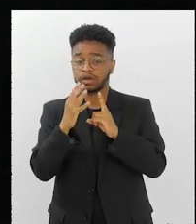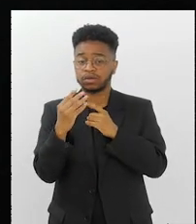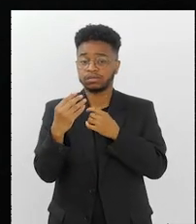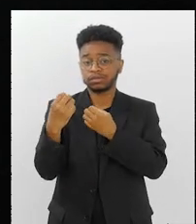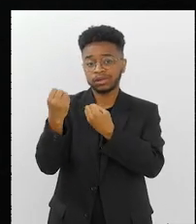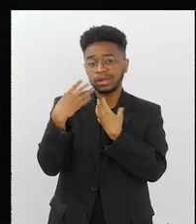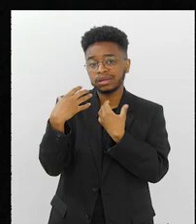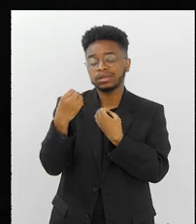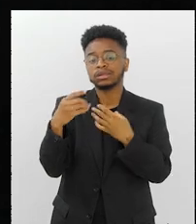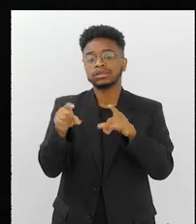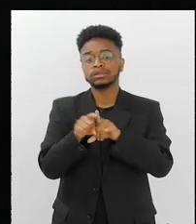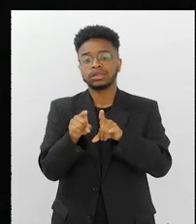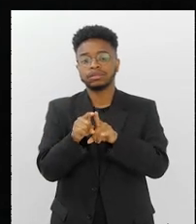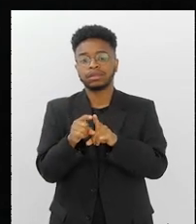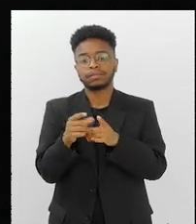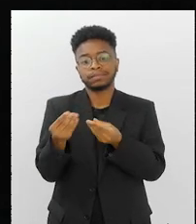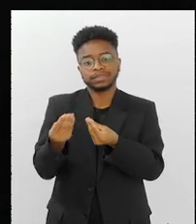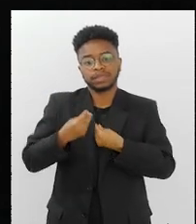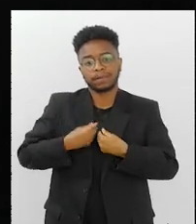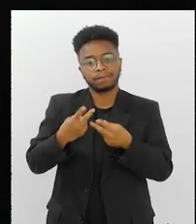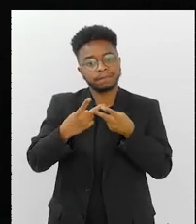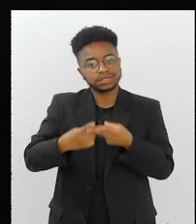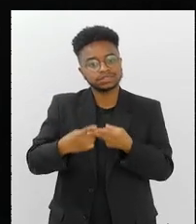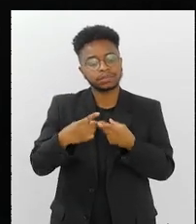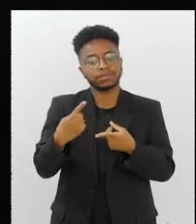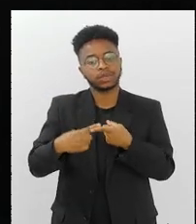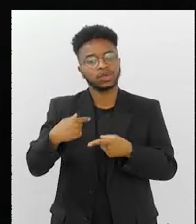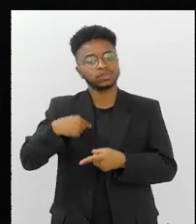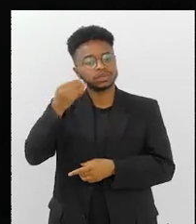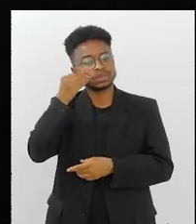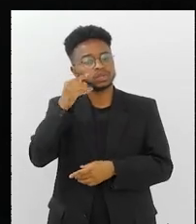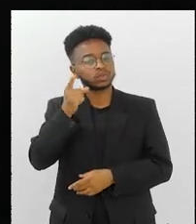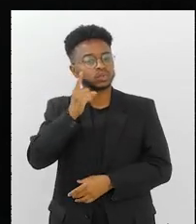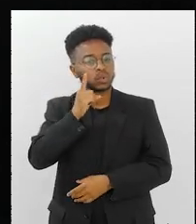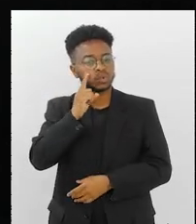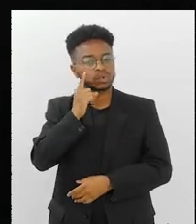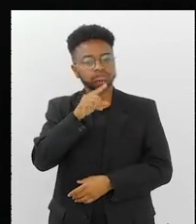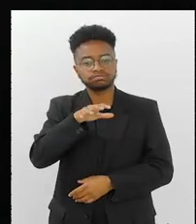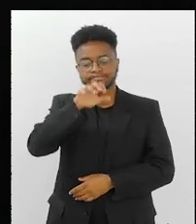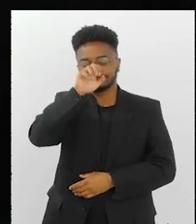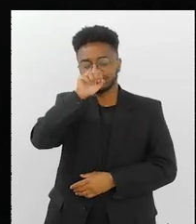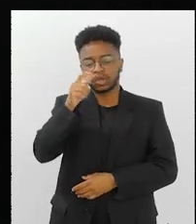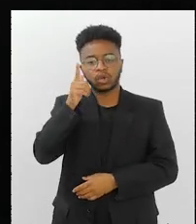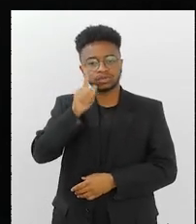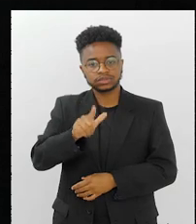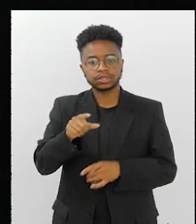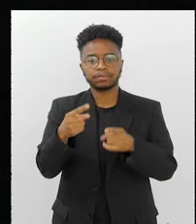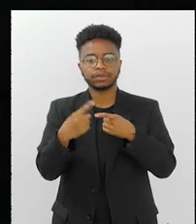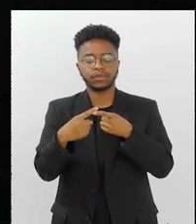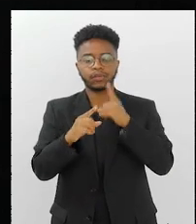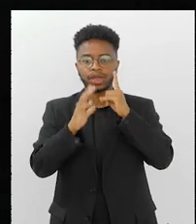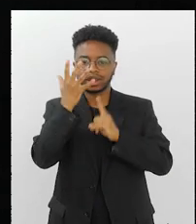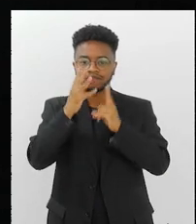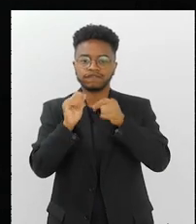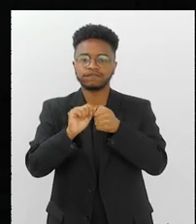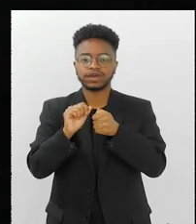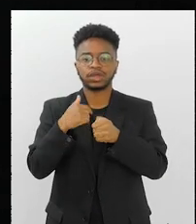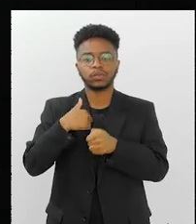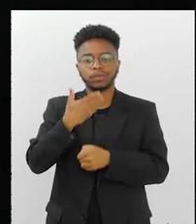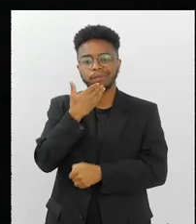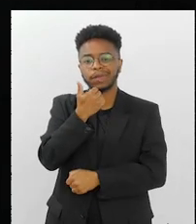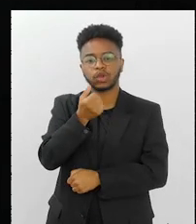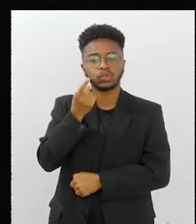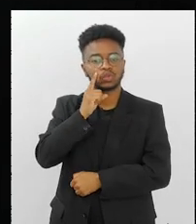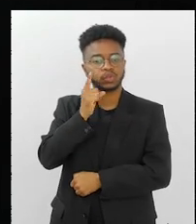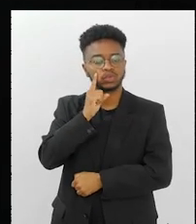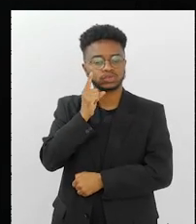disciplina ele me dá paciência que é algo que que eu busco a cada dia respirar eu acho que o carnaval ele me torna um ser humano cada